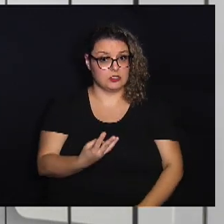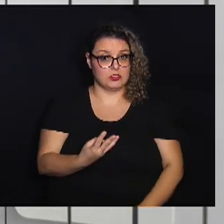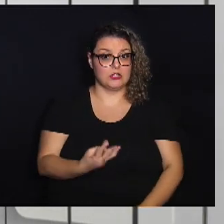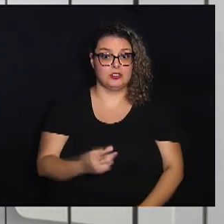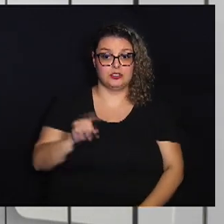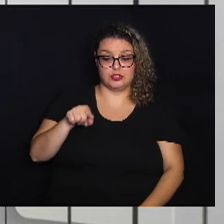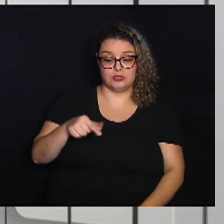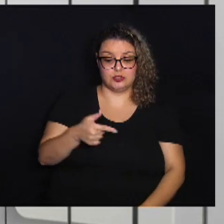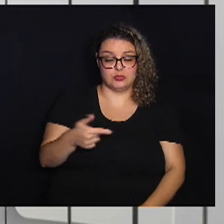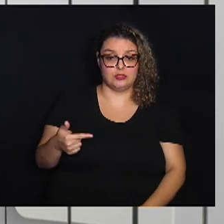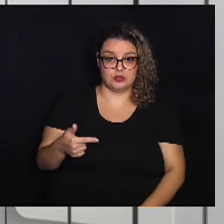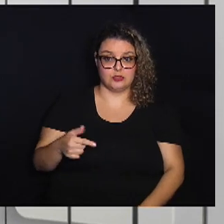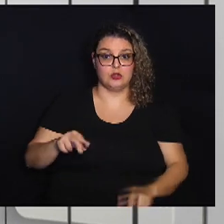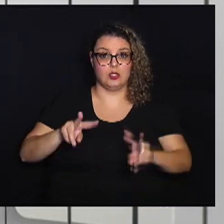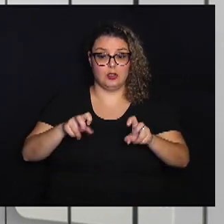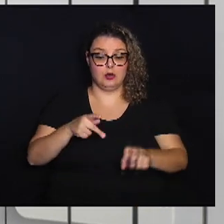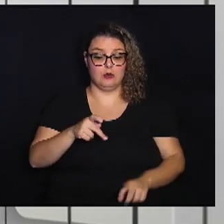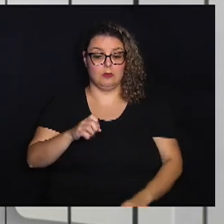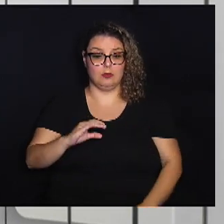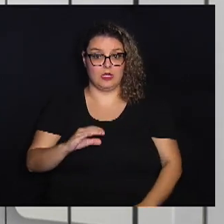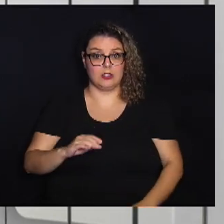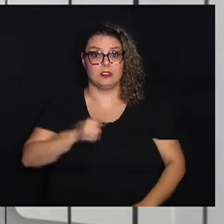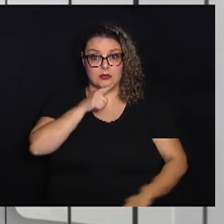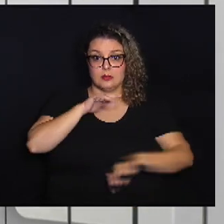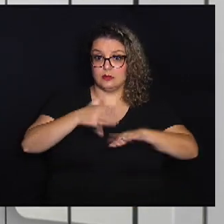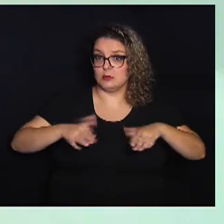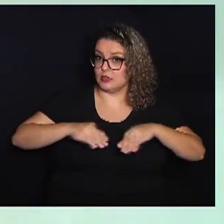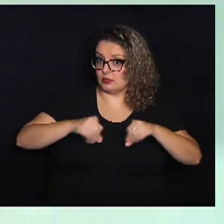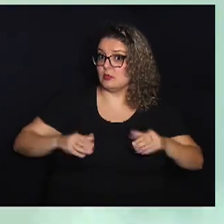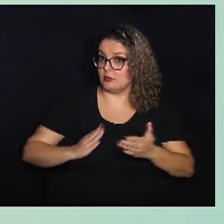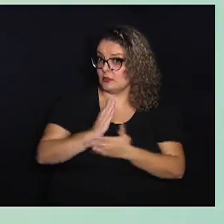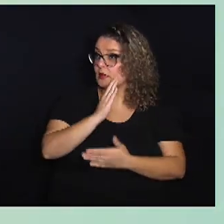a chamada PEC das Praias, for aprovada.